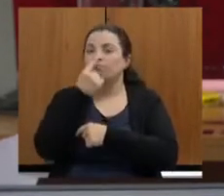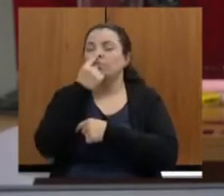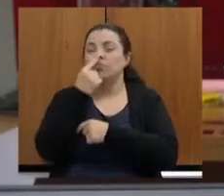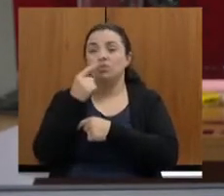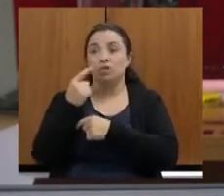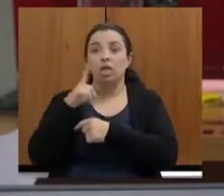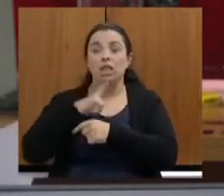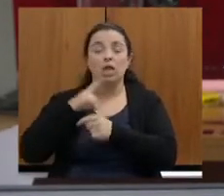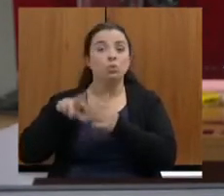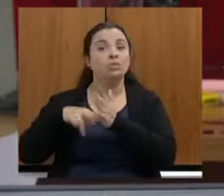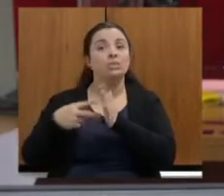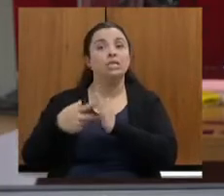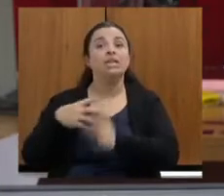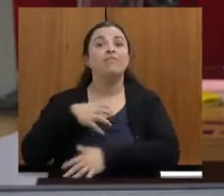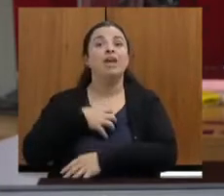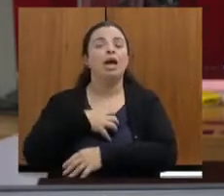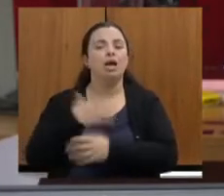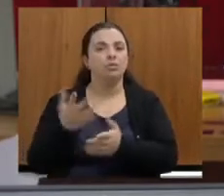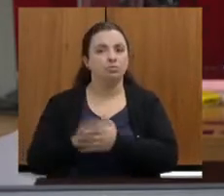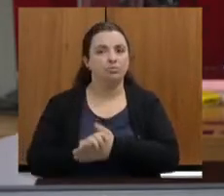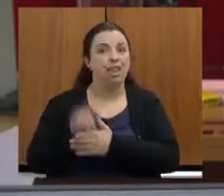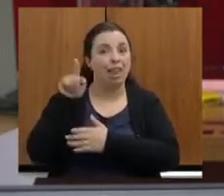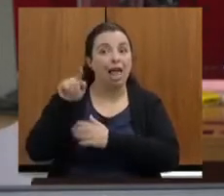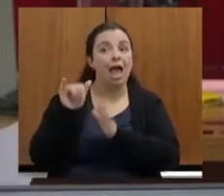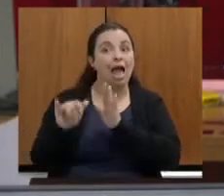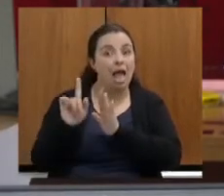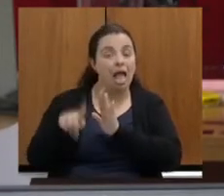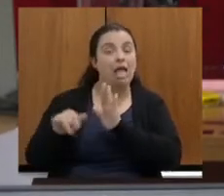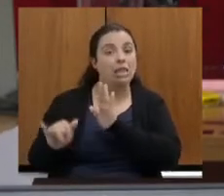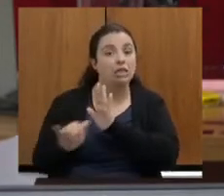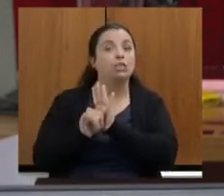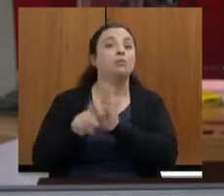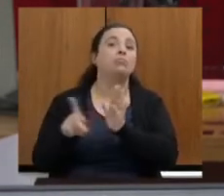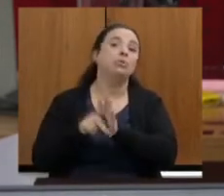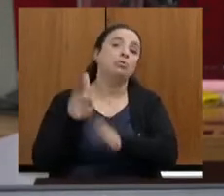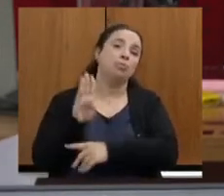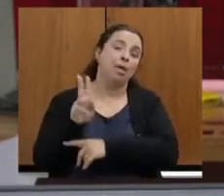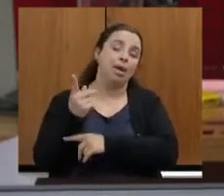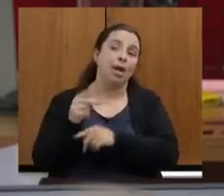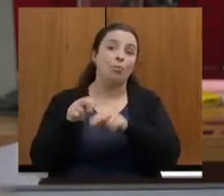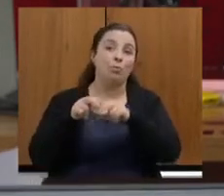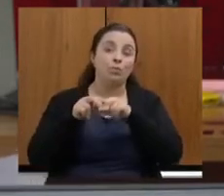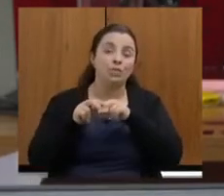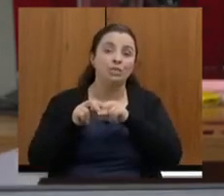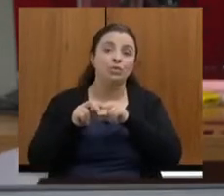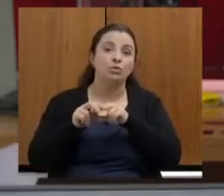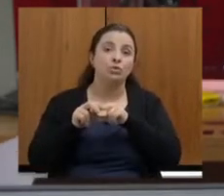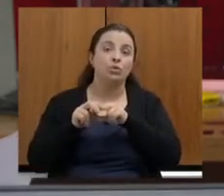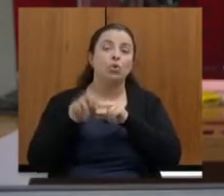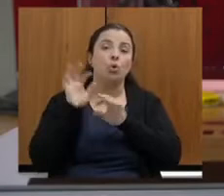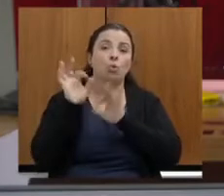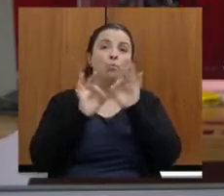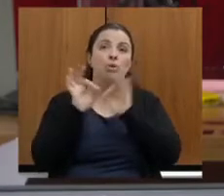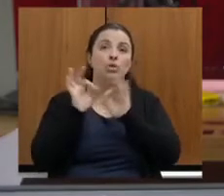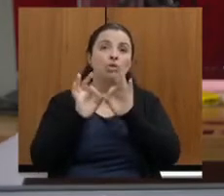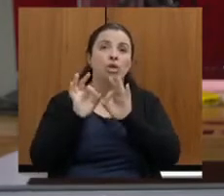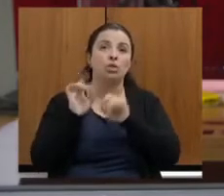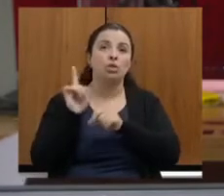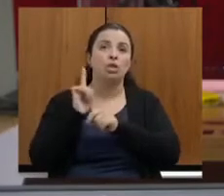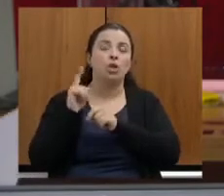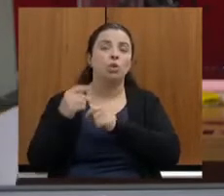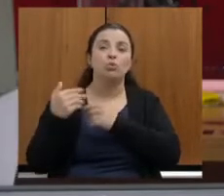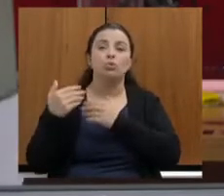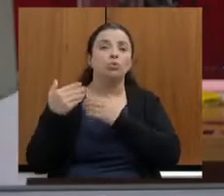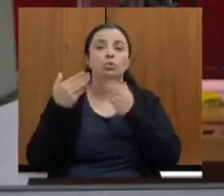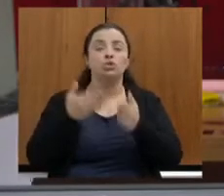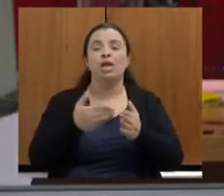é a identidade de BH por isso o projeto não chega à capital e se limita